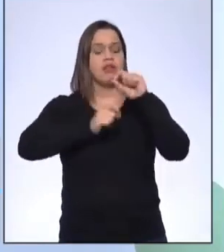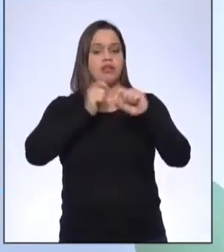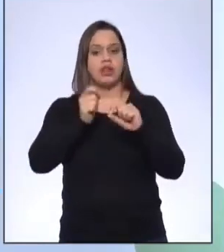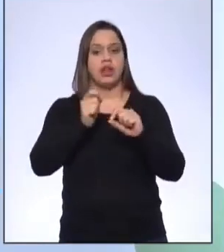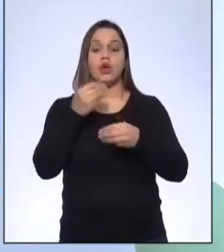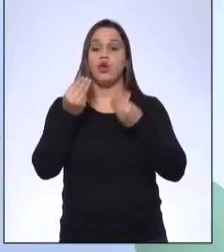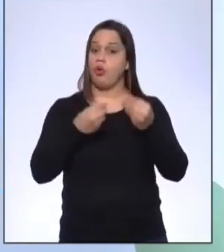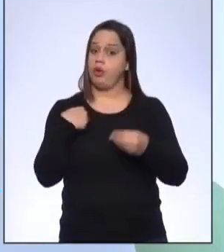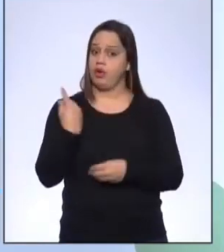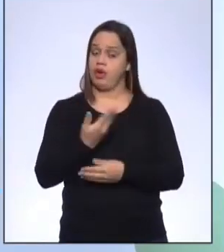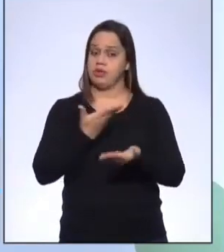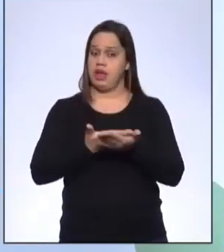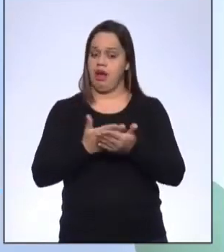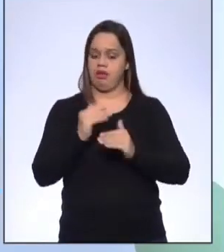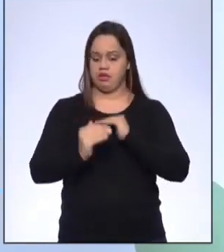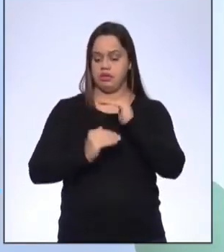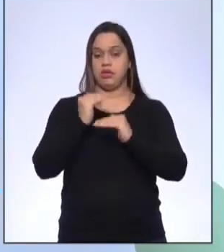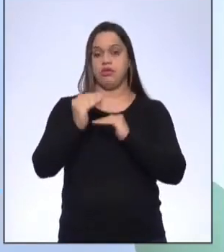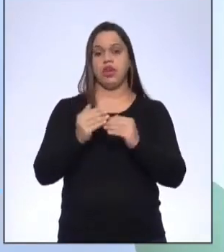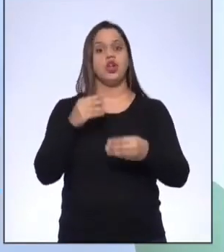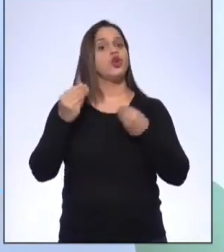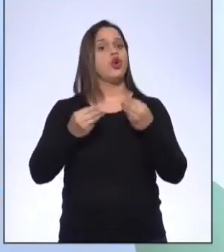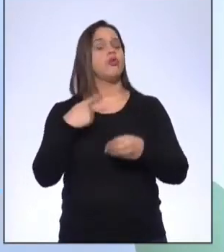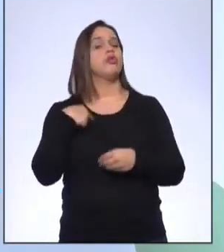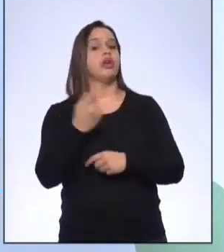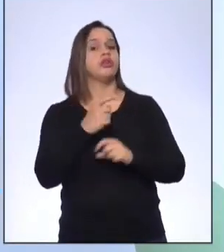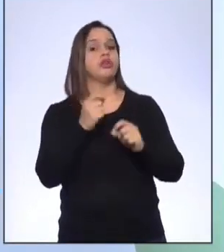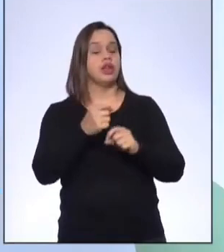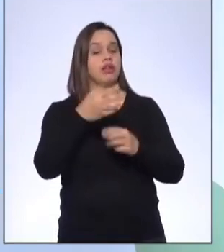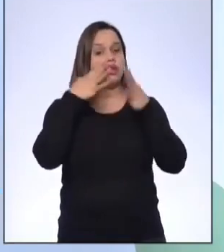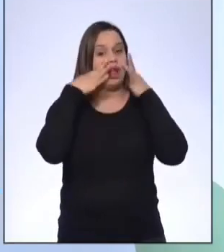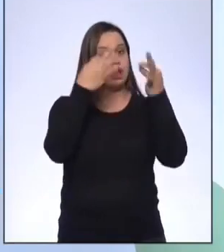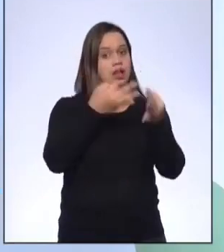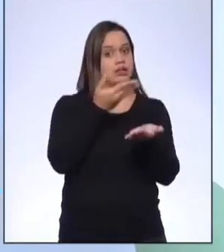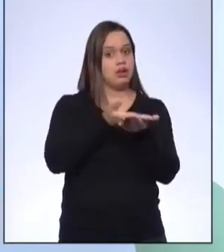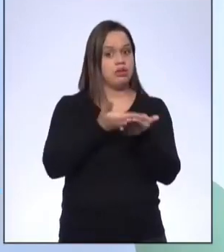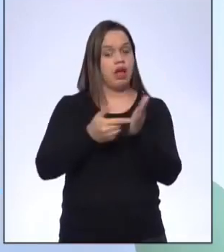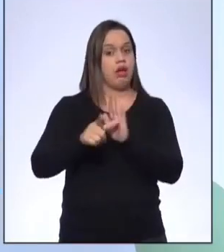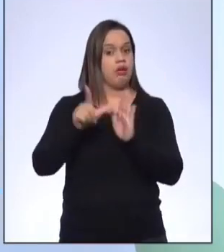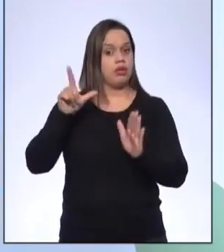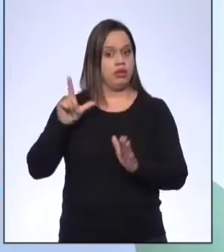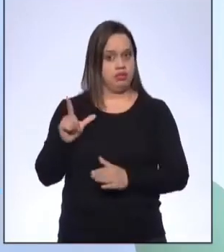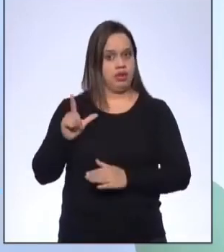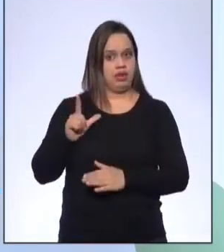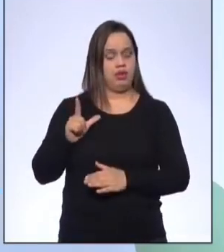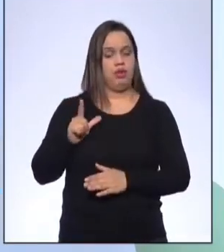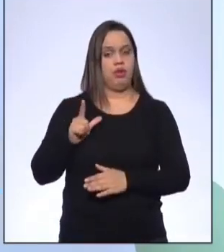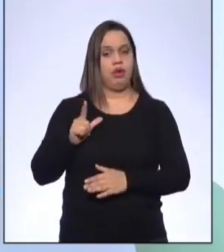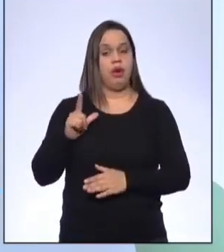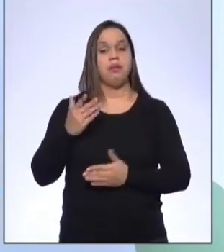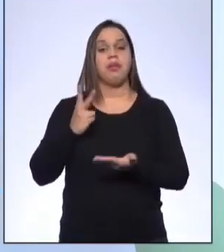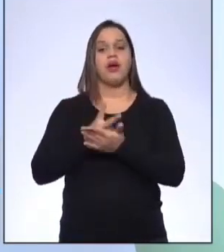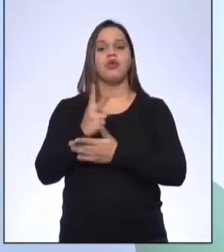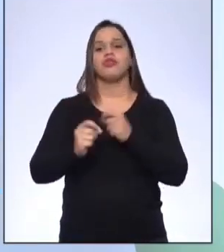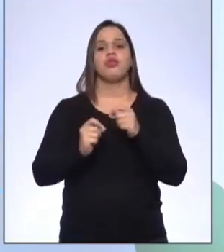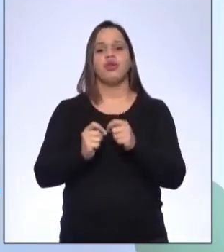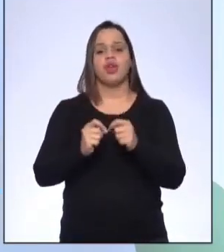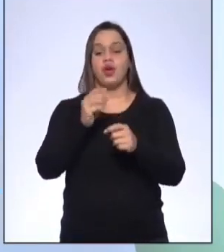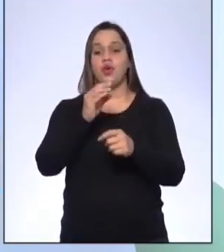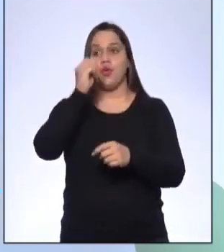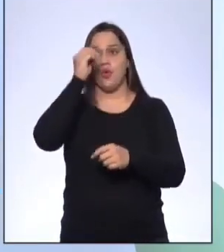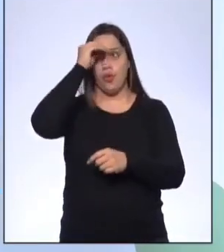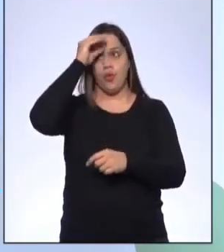se desenvolvendo e como que a gente precisa realmente ter prestado atenção na aula anterior para a gente continuar construindo esse conhecimento